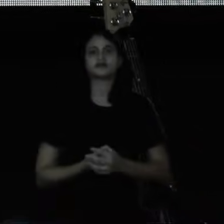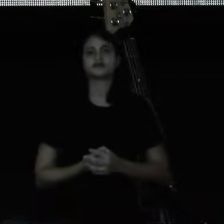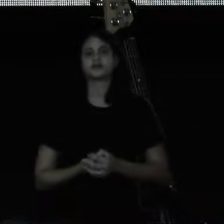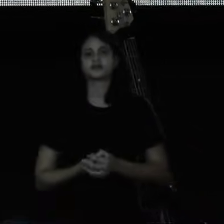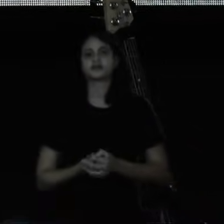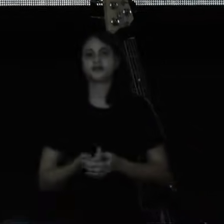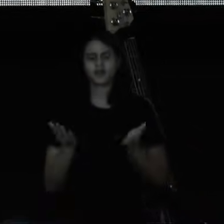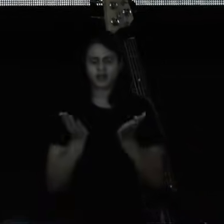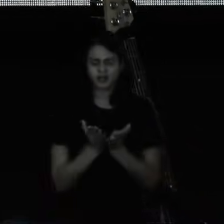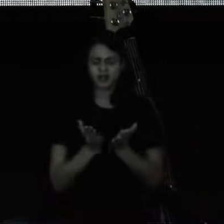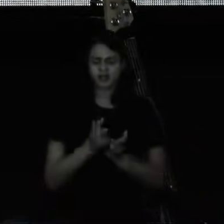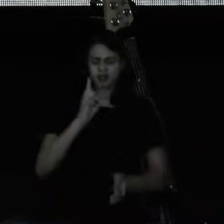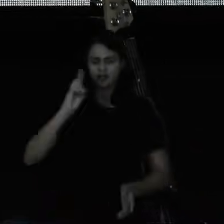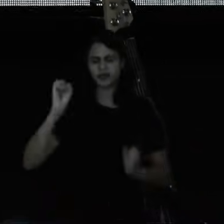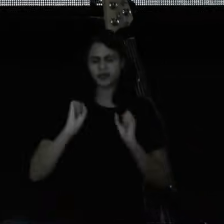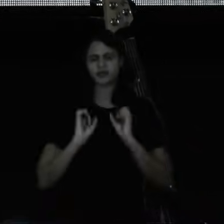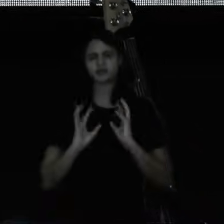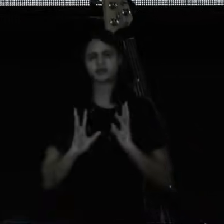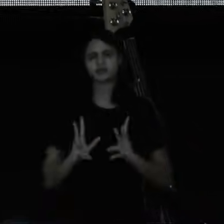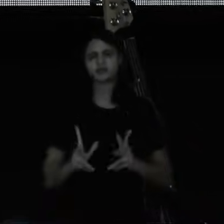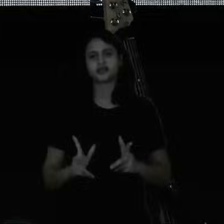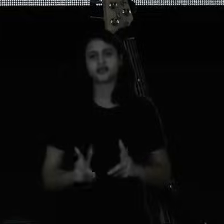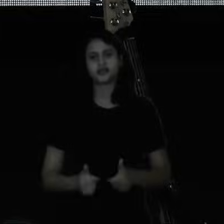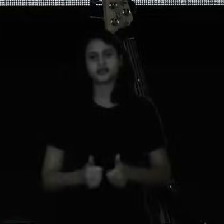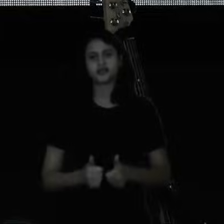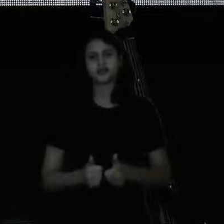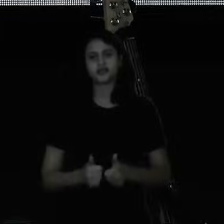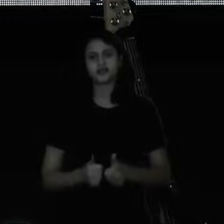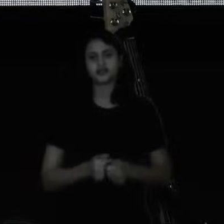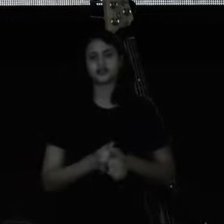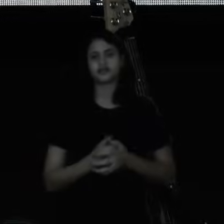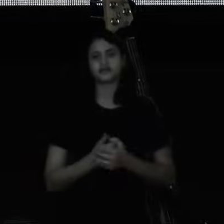A Bíblia fala em Isaías 61:3,